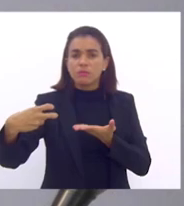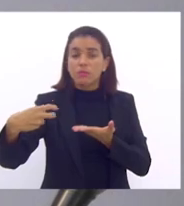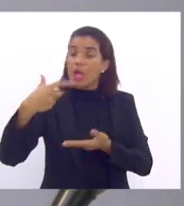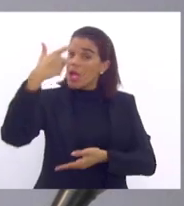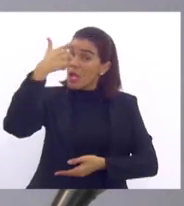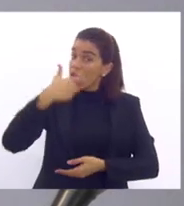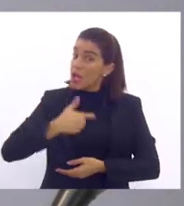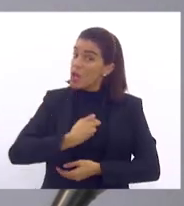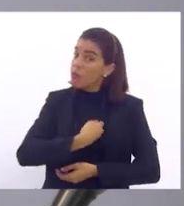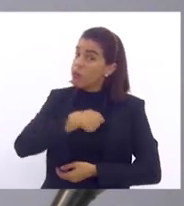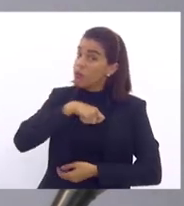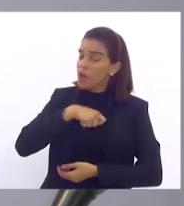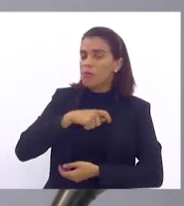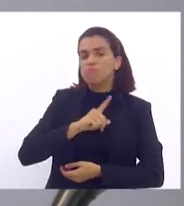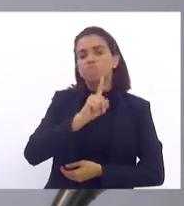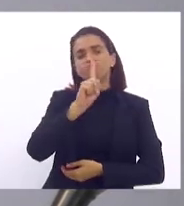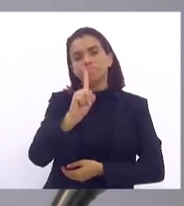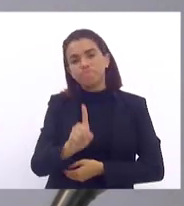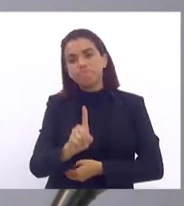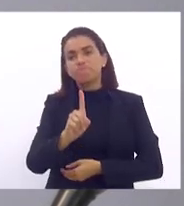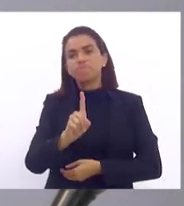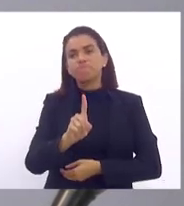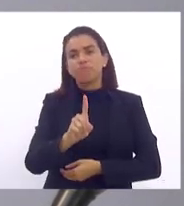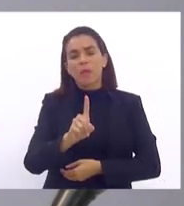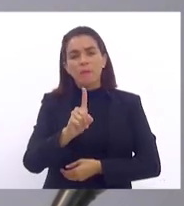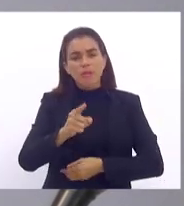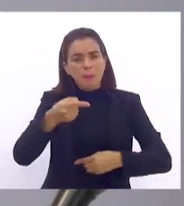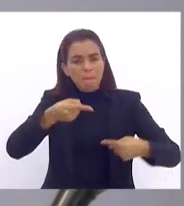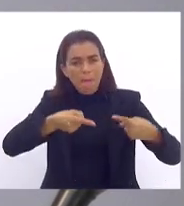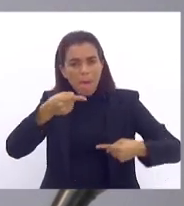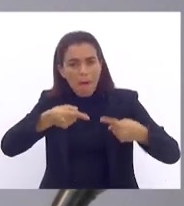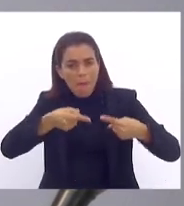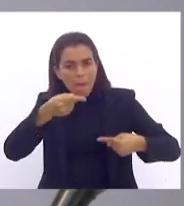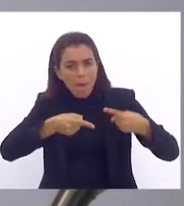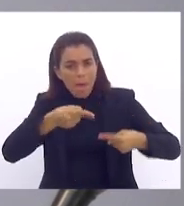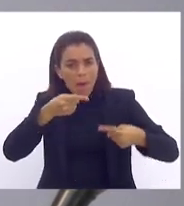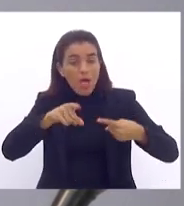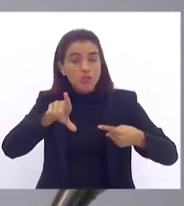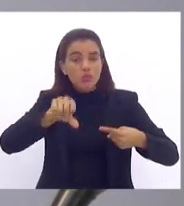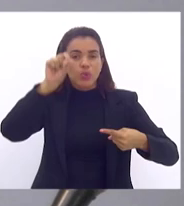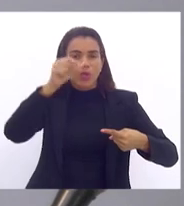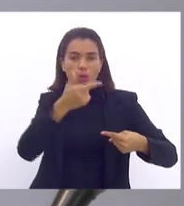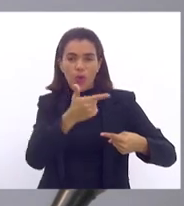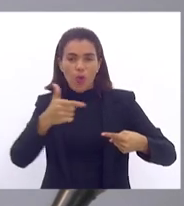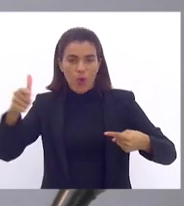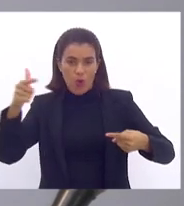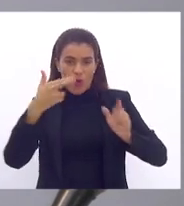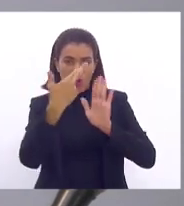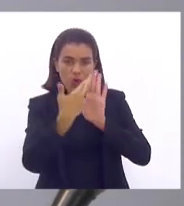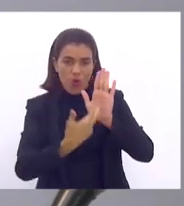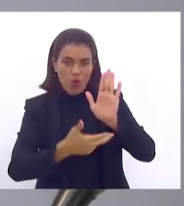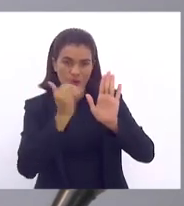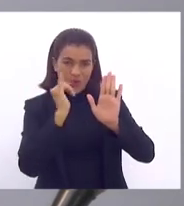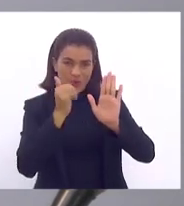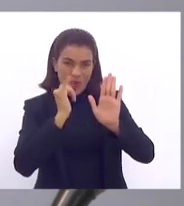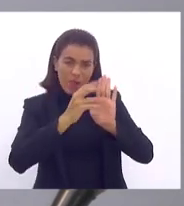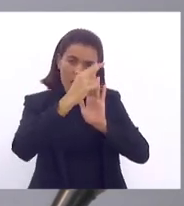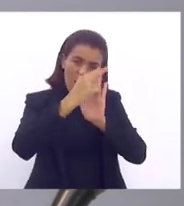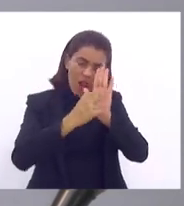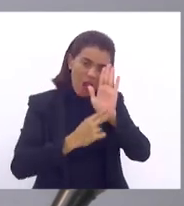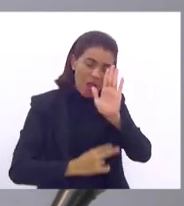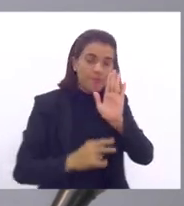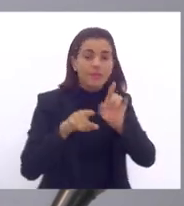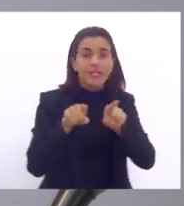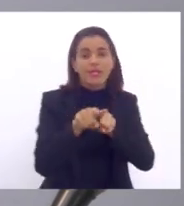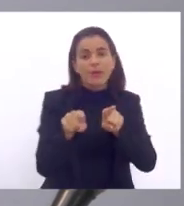corregedor foi à mesa a mesa discutiu elegeu outro relator acompanhou